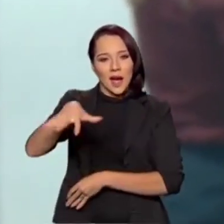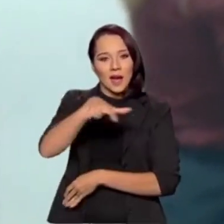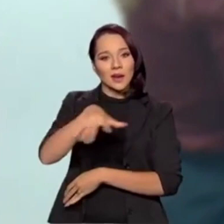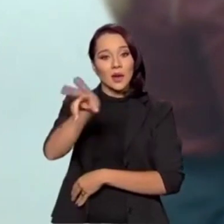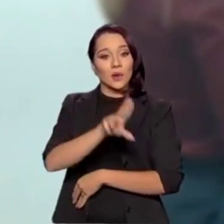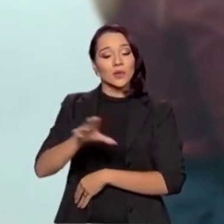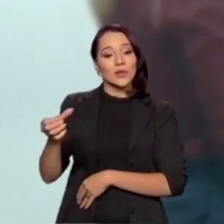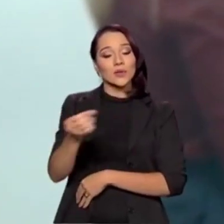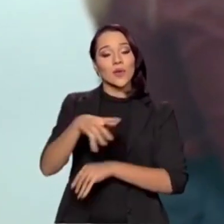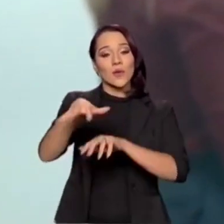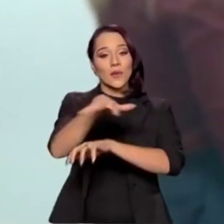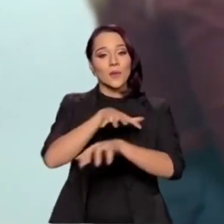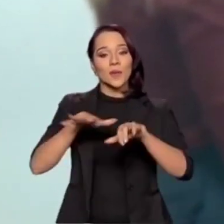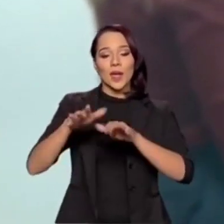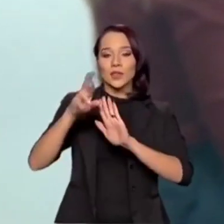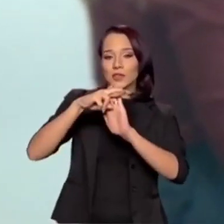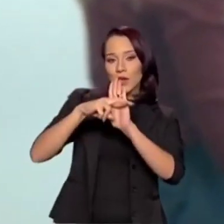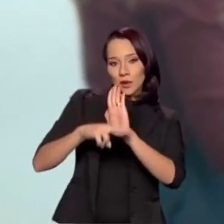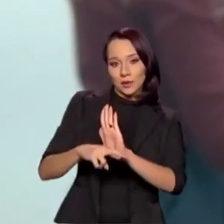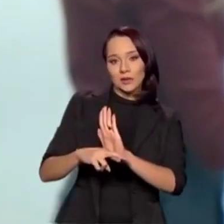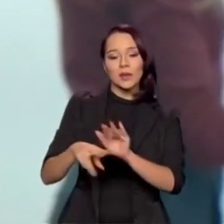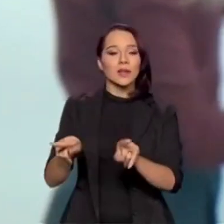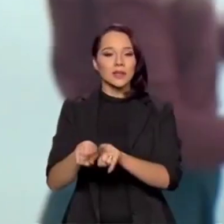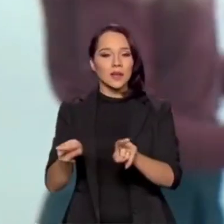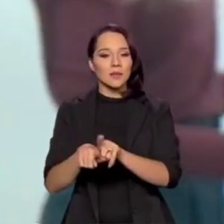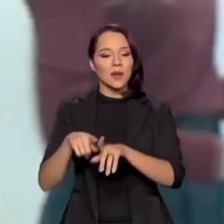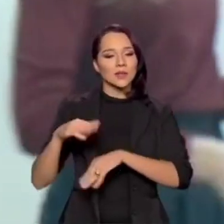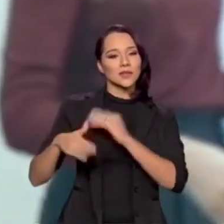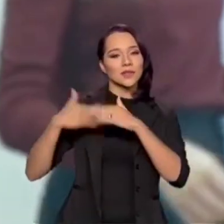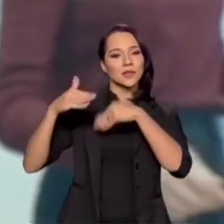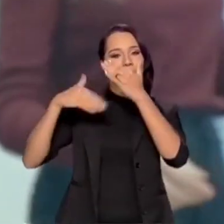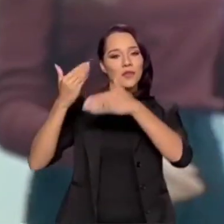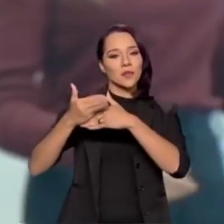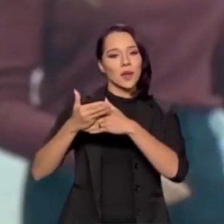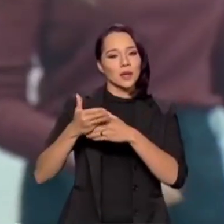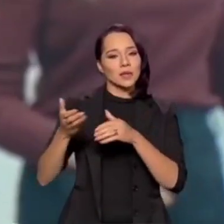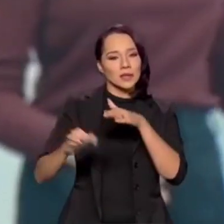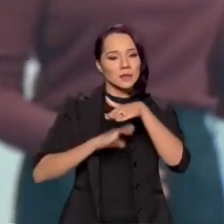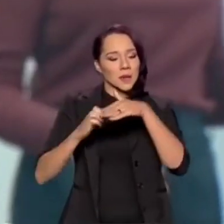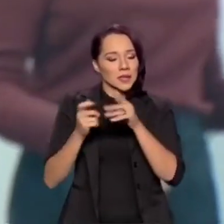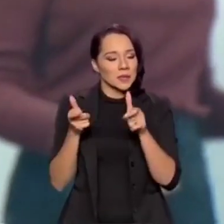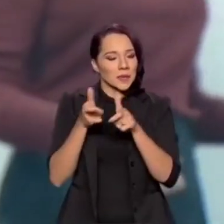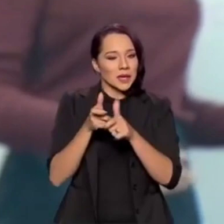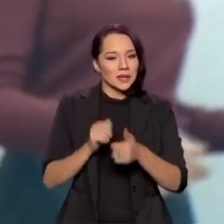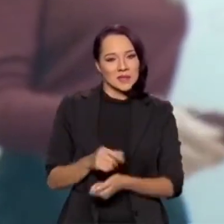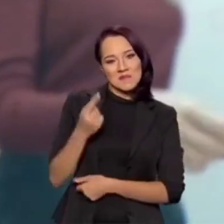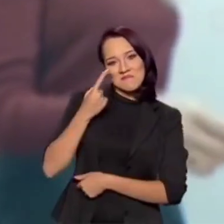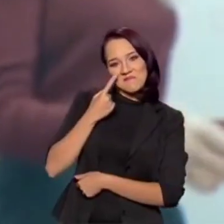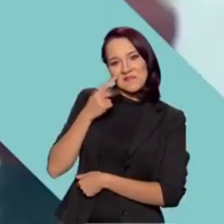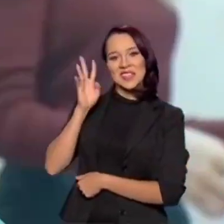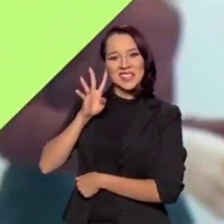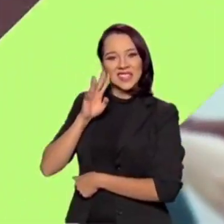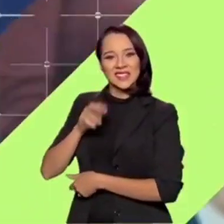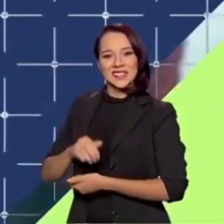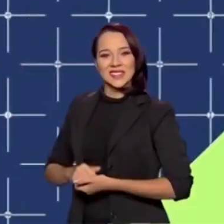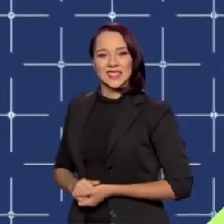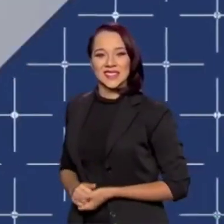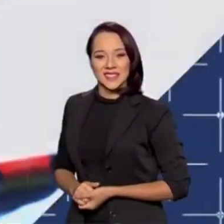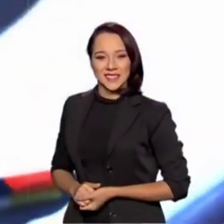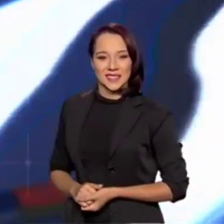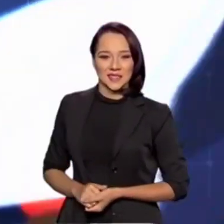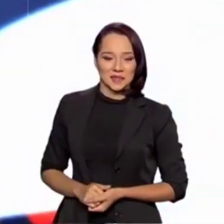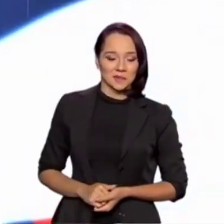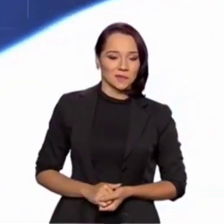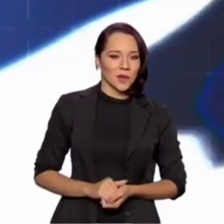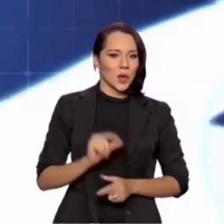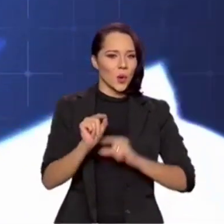meio de um novo ambiente regulatório e também de desenvolvimento das pequenas empresas. Olha só que interessante.